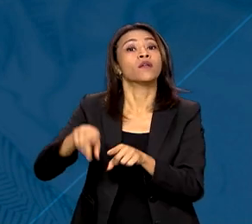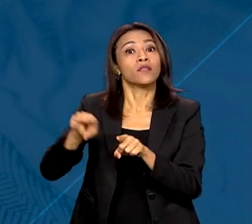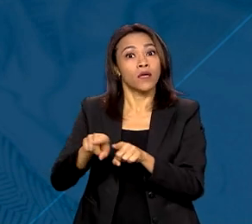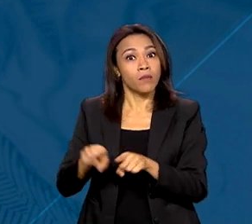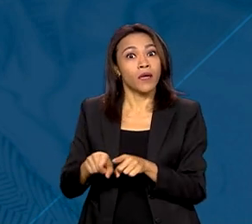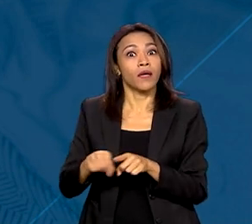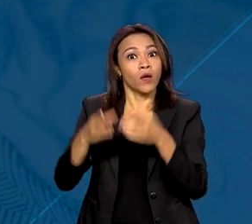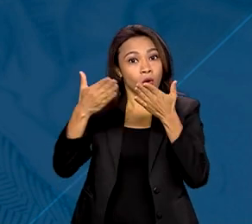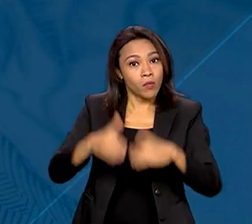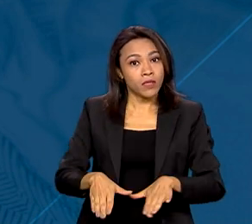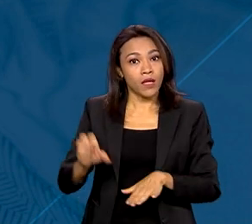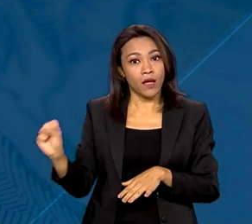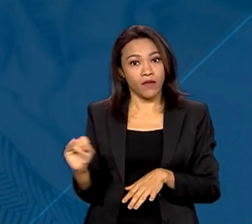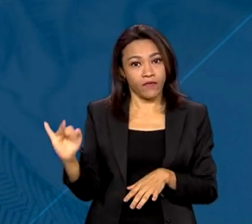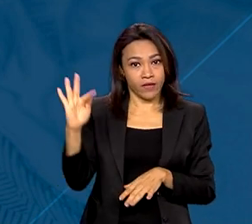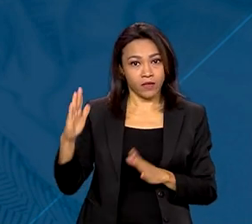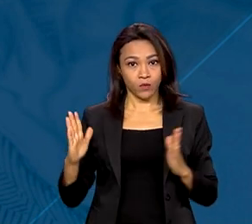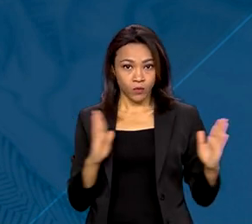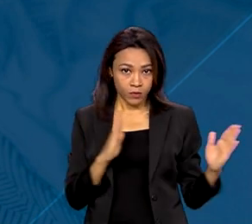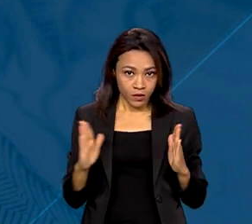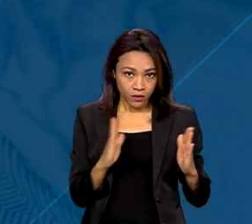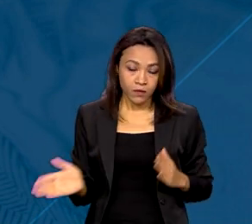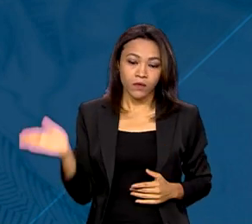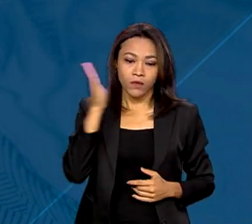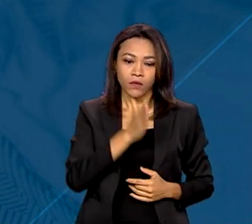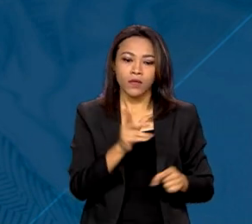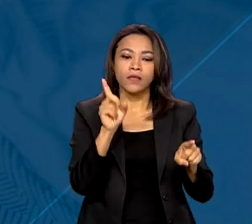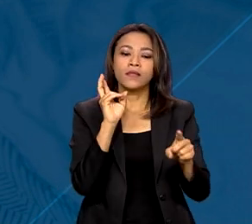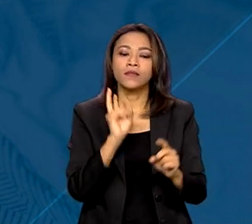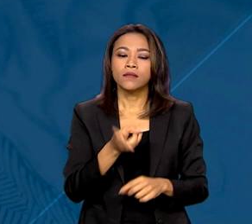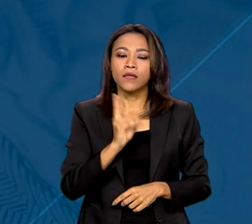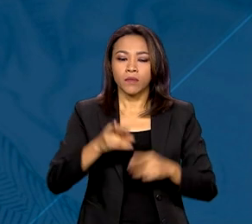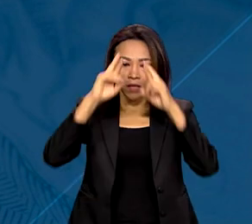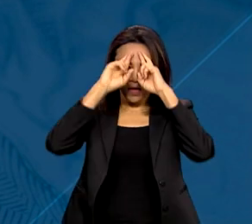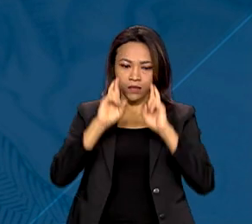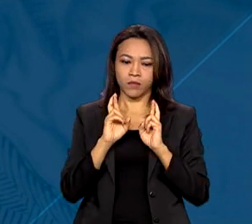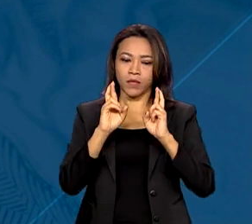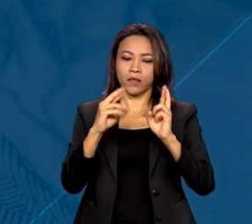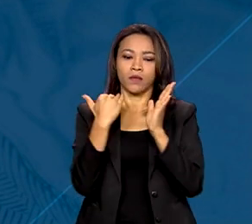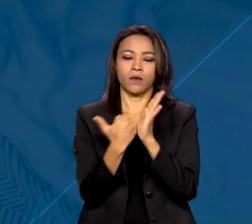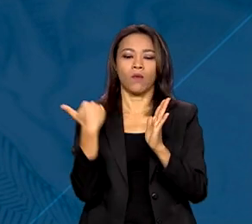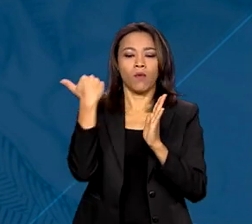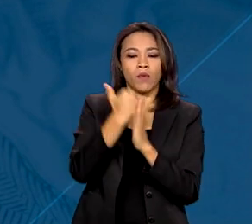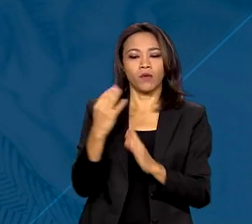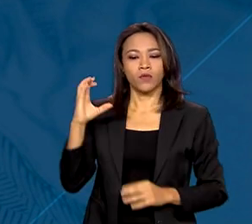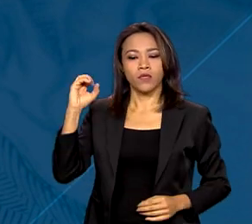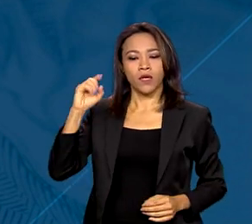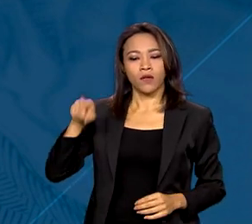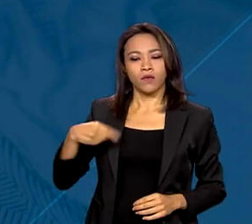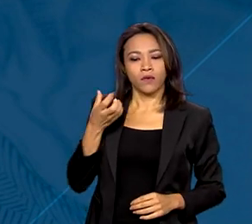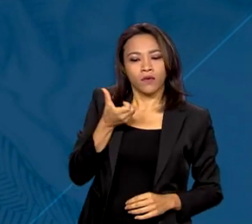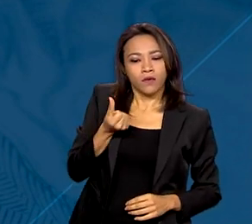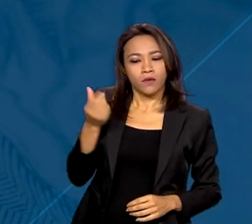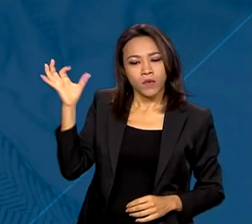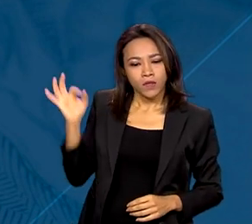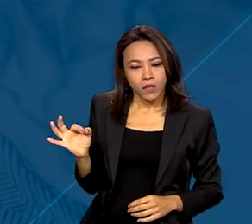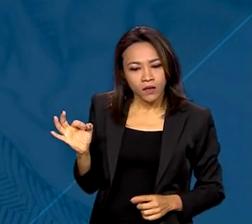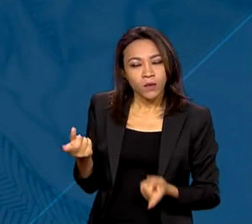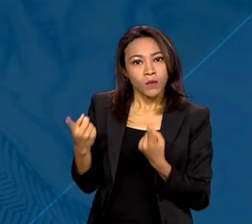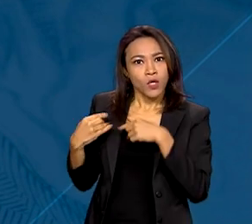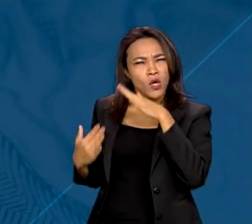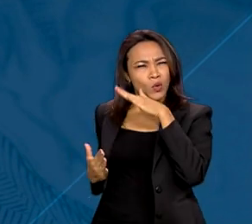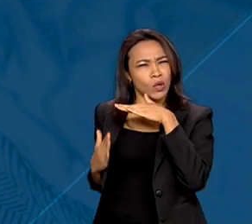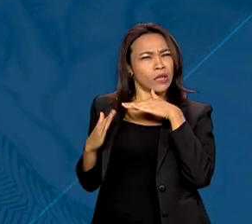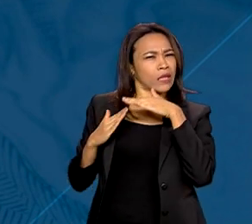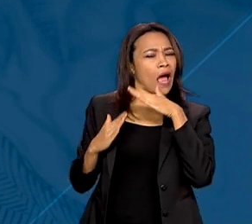no período. E sempre respeitando um piso mínimo de aumento de 0,6% e um